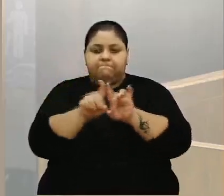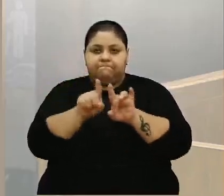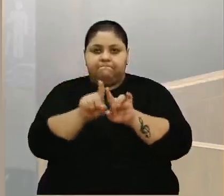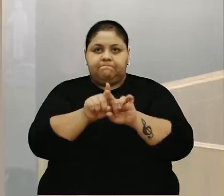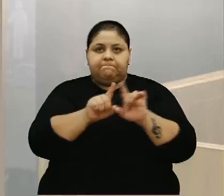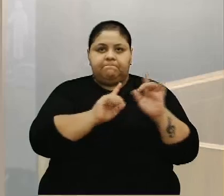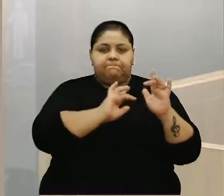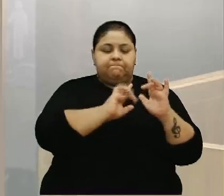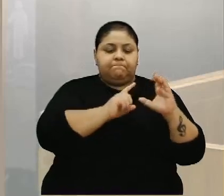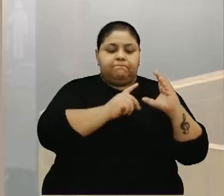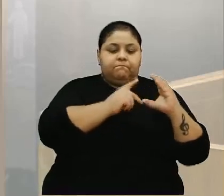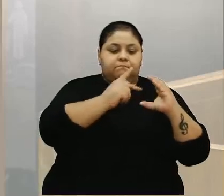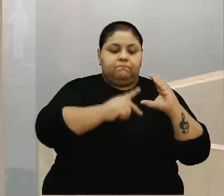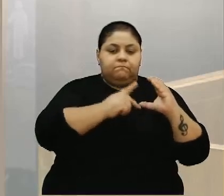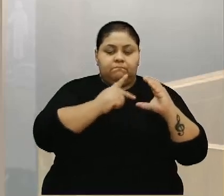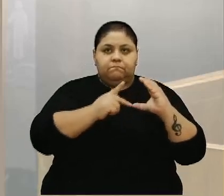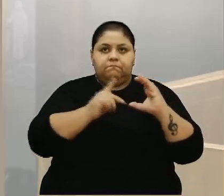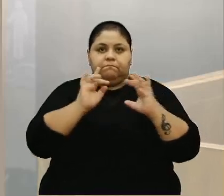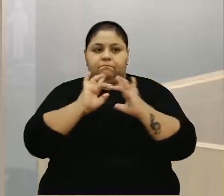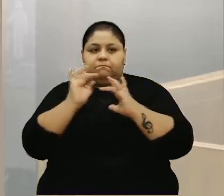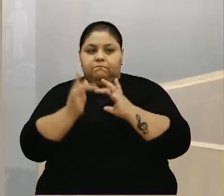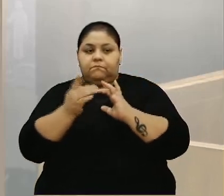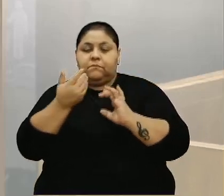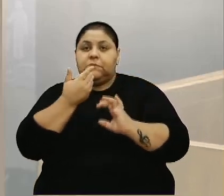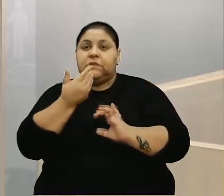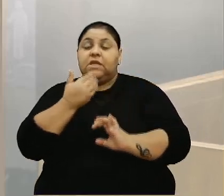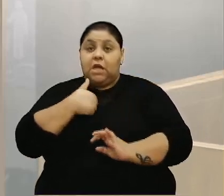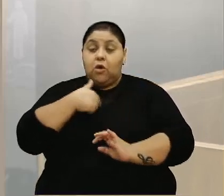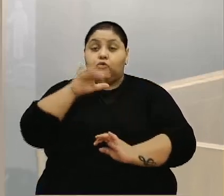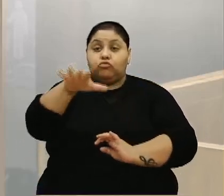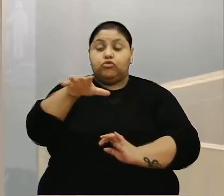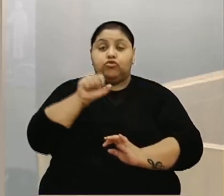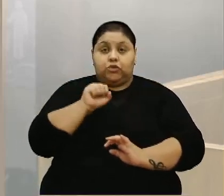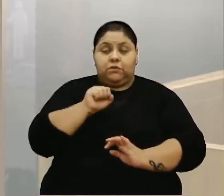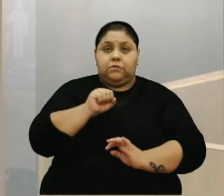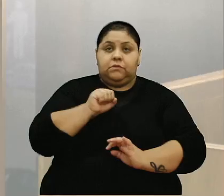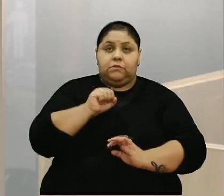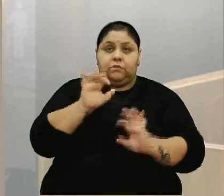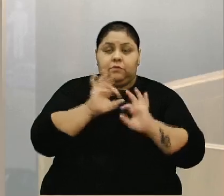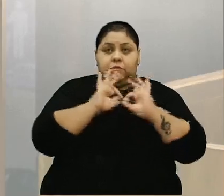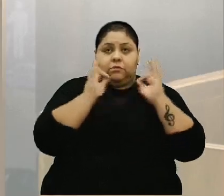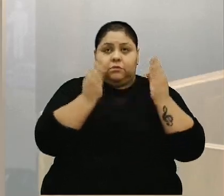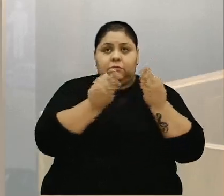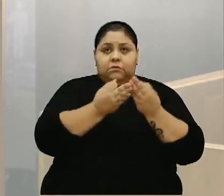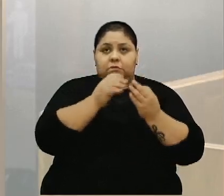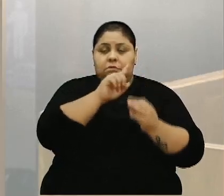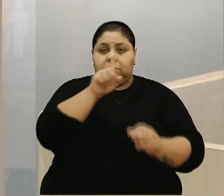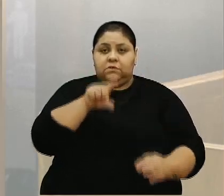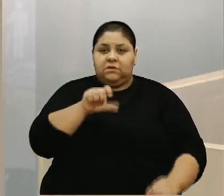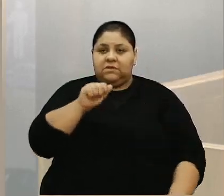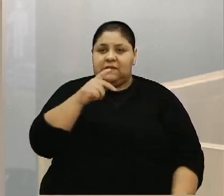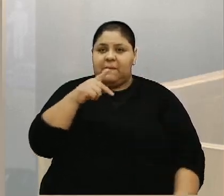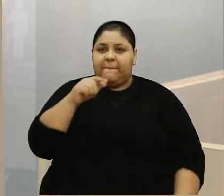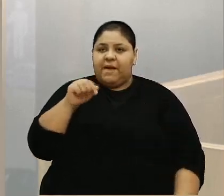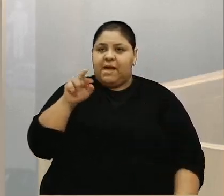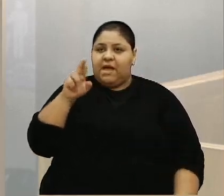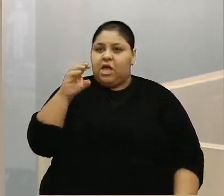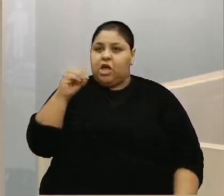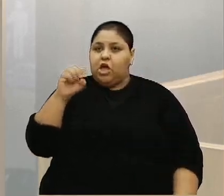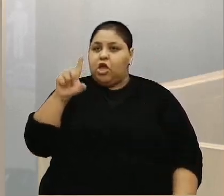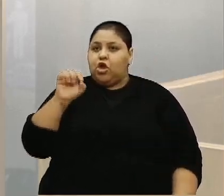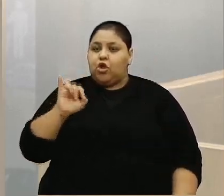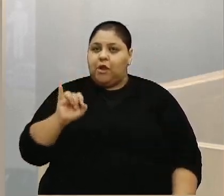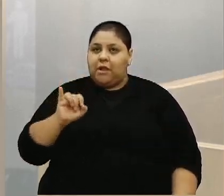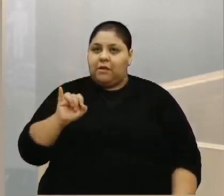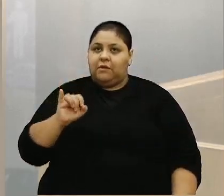TV Câmara. Eu fui chamado pela família Zapparoli para